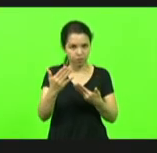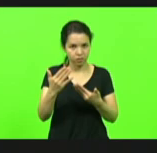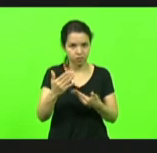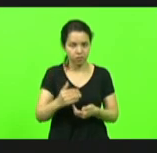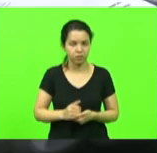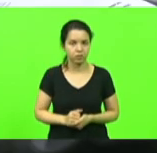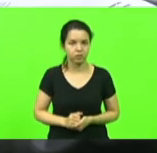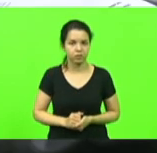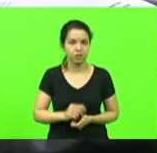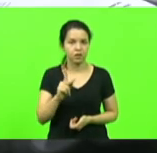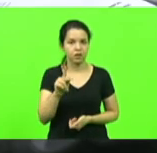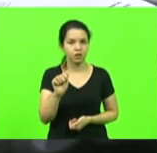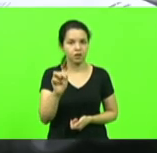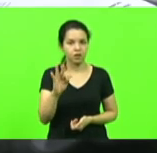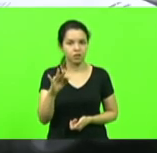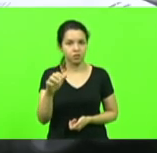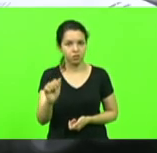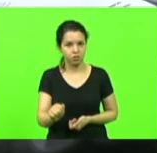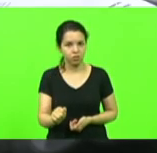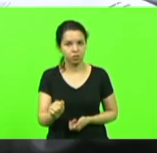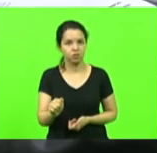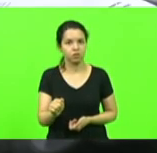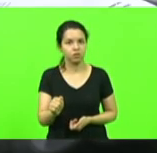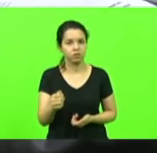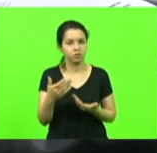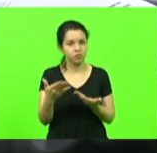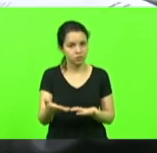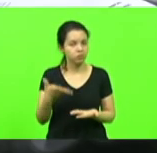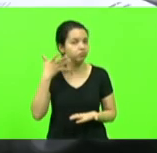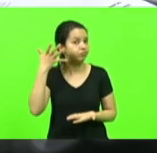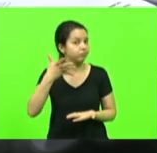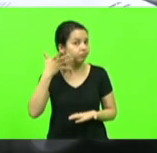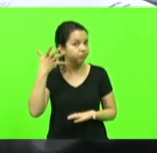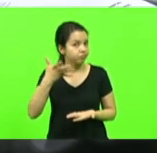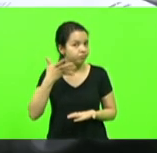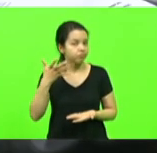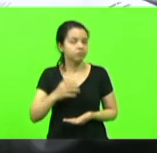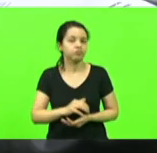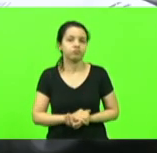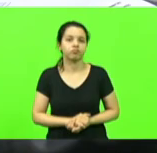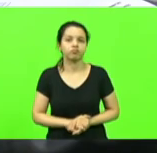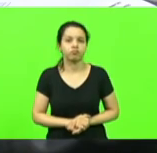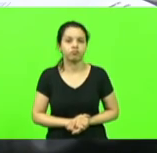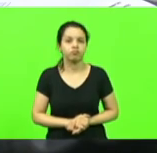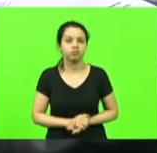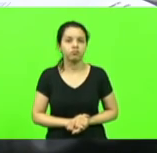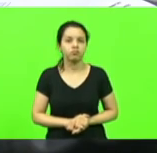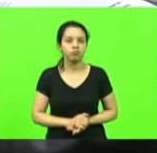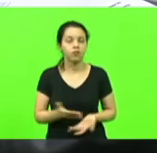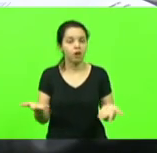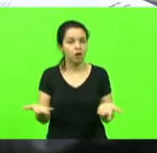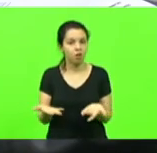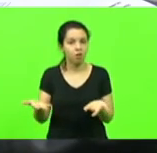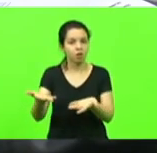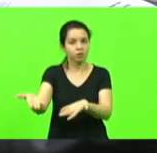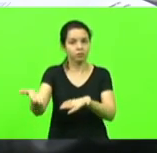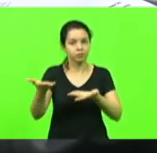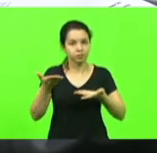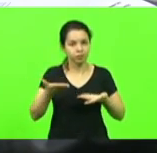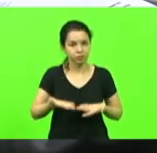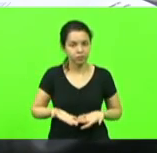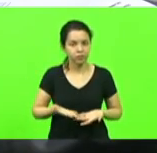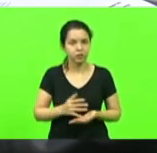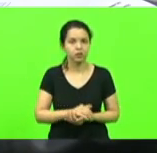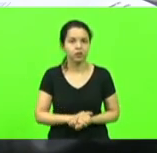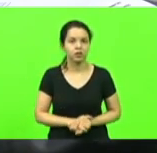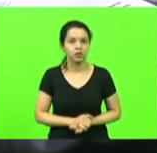Obrigado, Kátia, pelo seu pronunciamento. Passo ato contínuo à nossa amiga